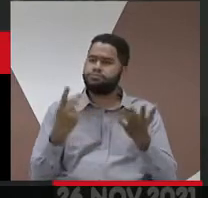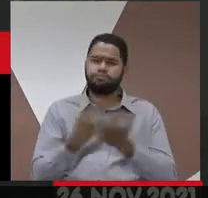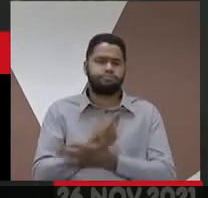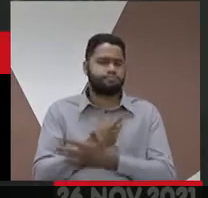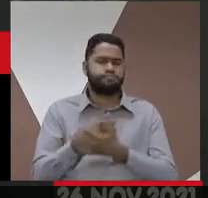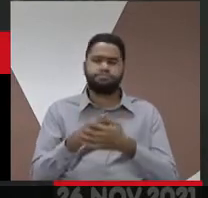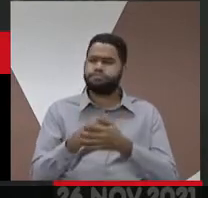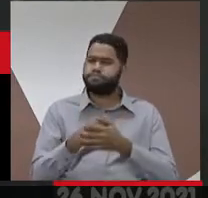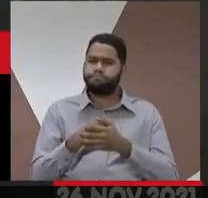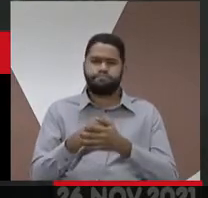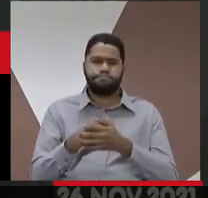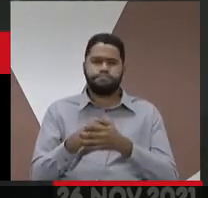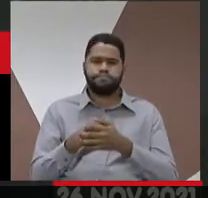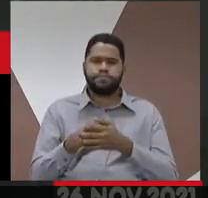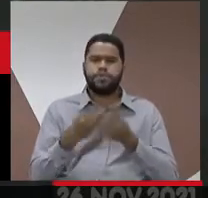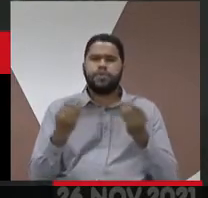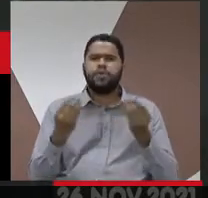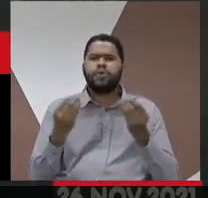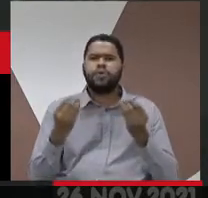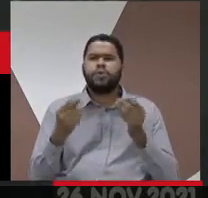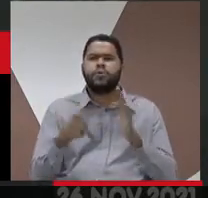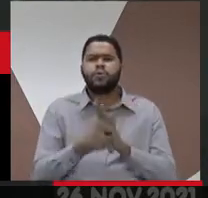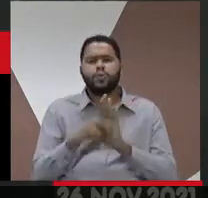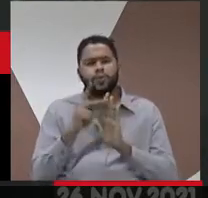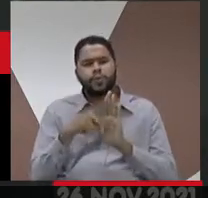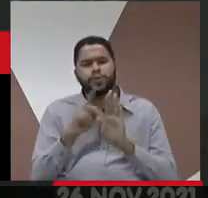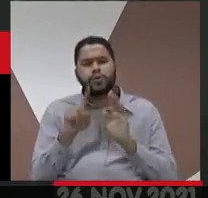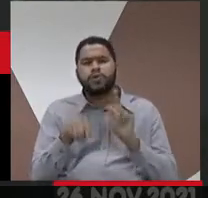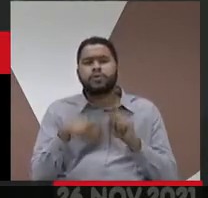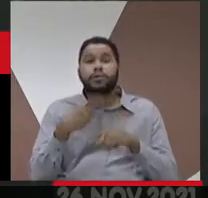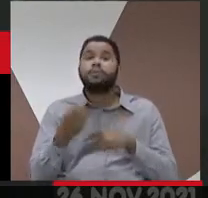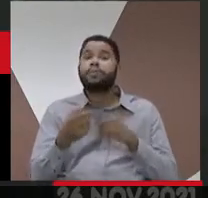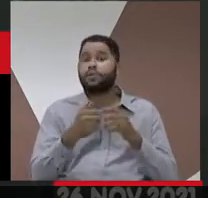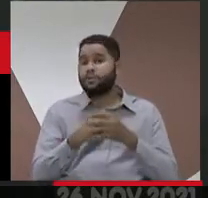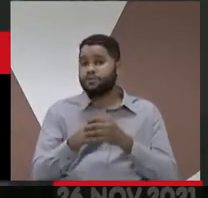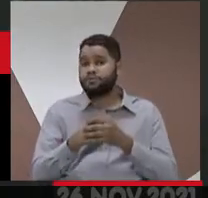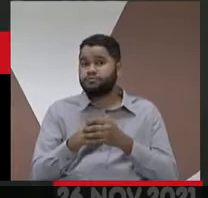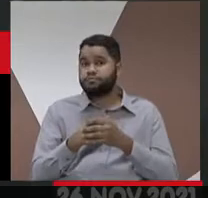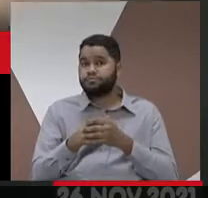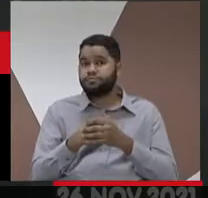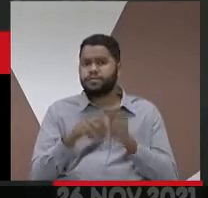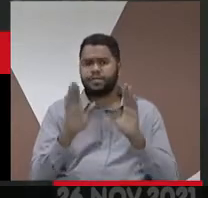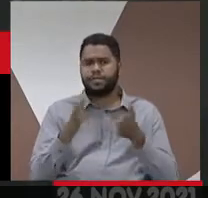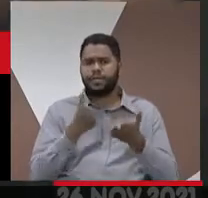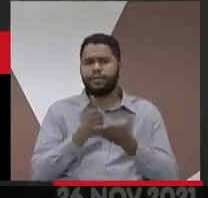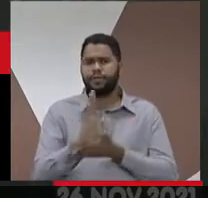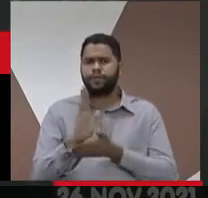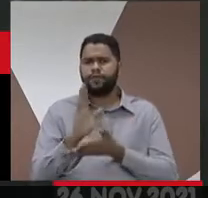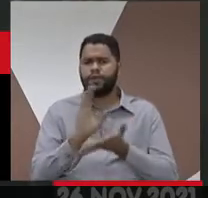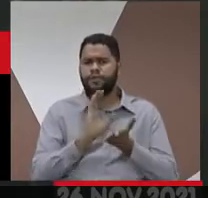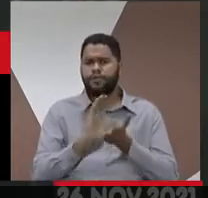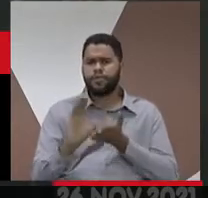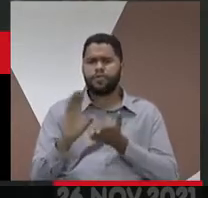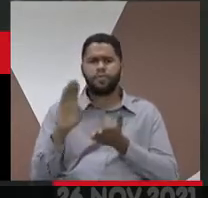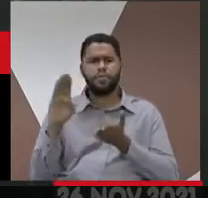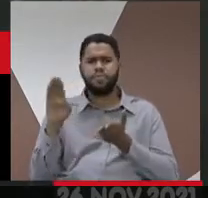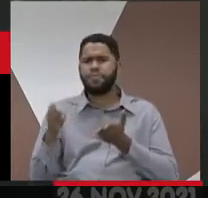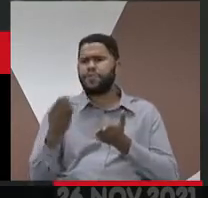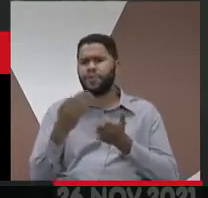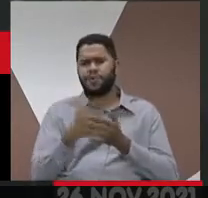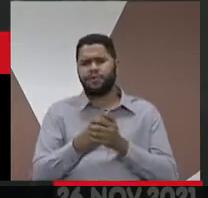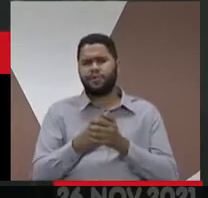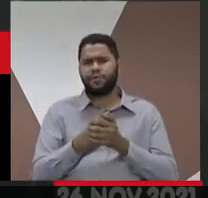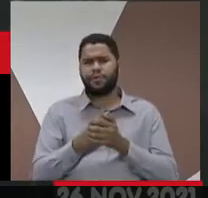isso. Como é que vai ser barrado um projeto depois de que ele já foi aprovado, já foi investido bilhões? O